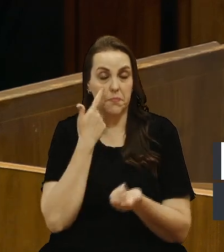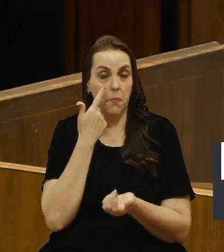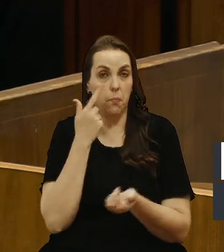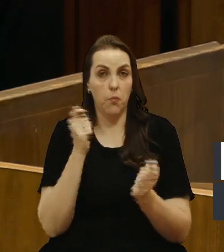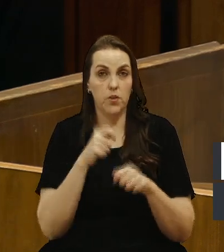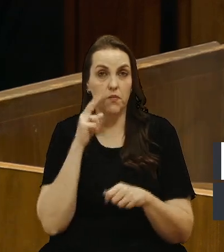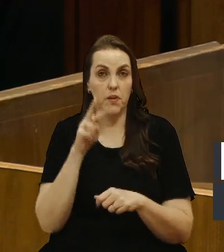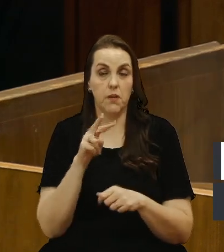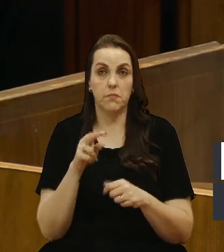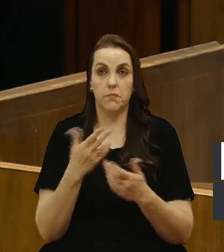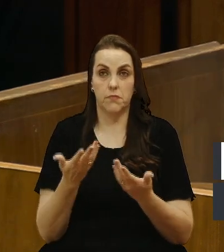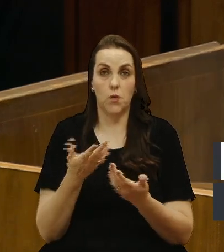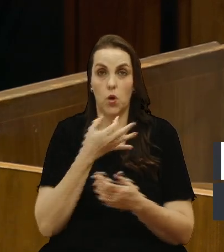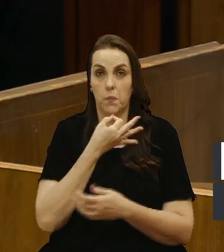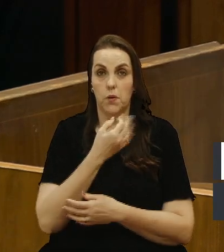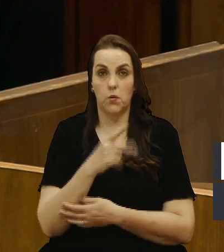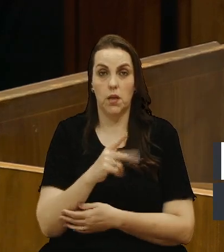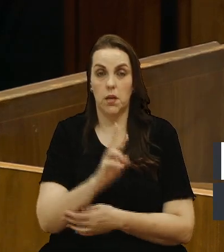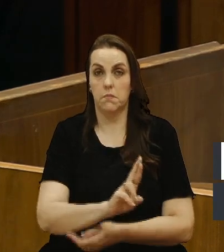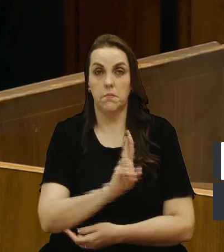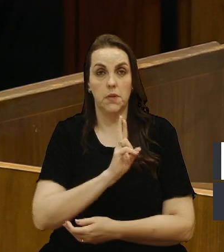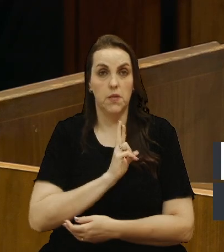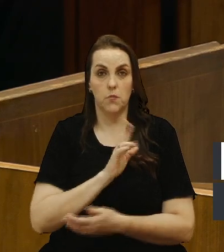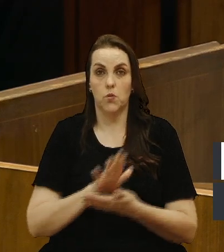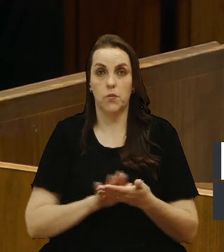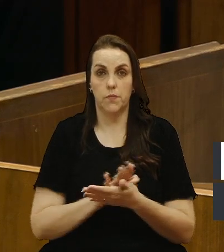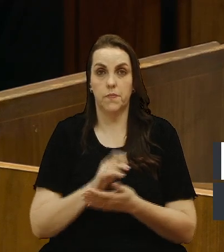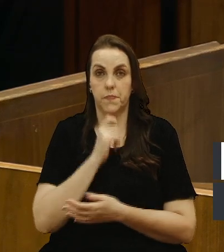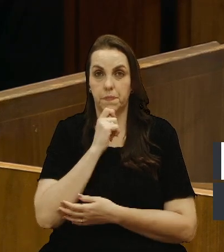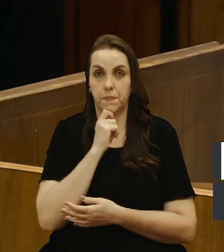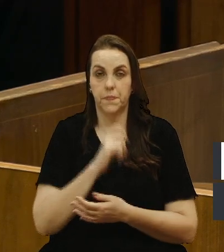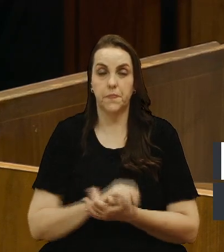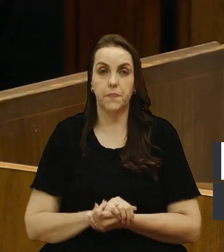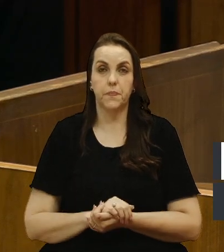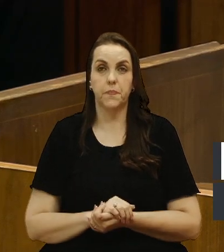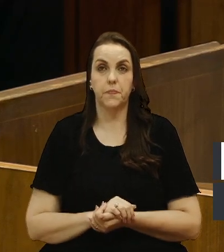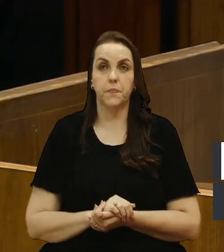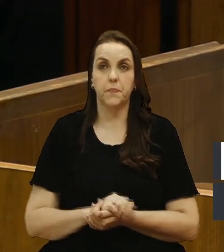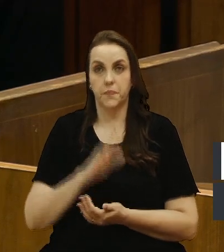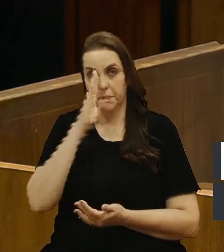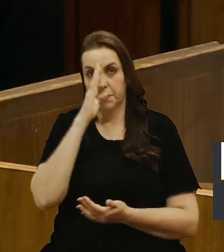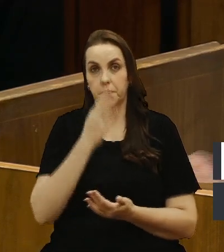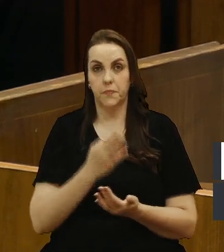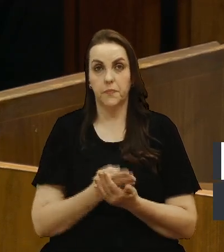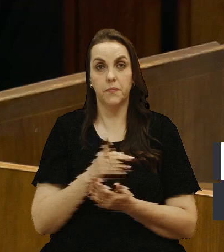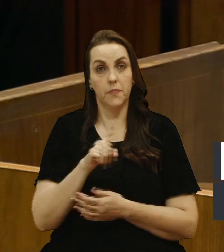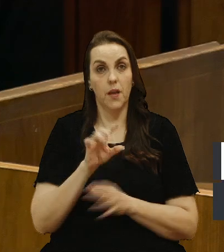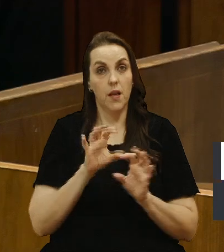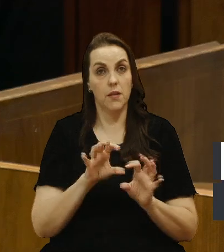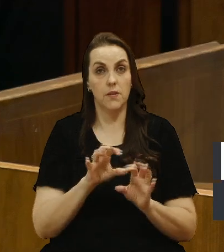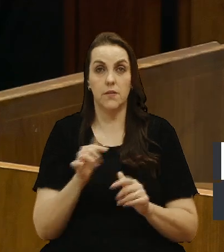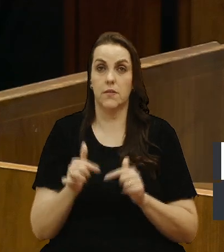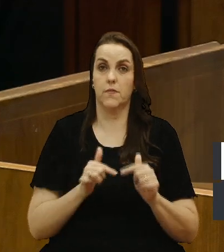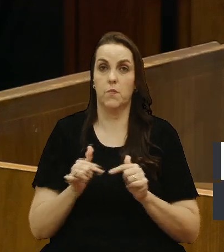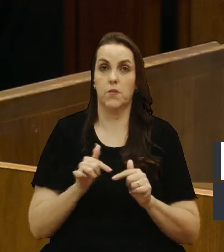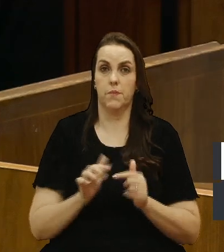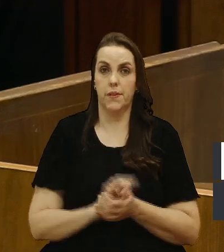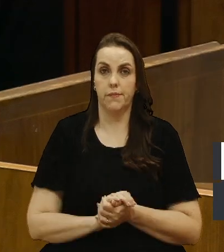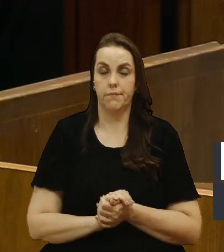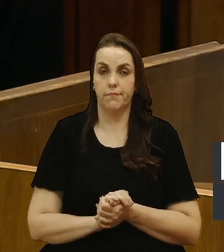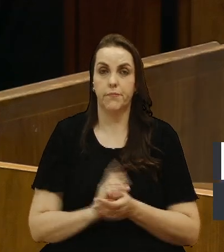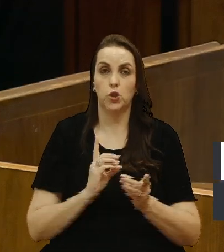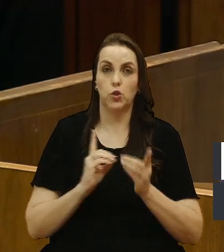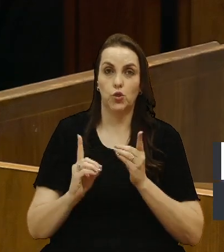até agora, no momento, ele não me respondeu as mensagens ainda. E eu acredito que é assim que a gente tem que trabalhar,